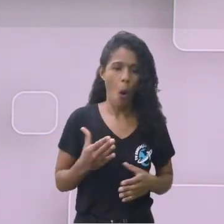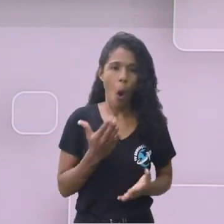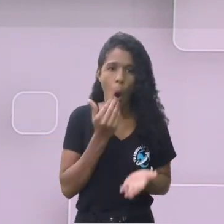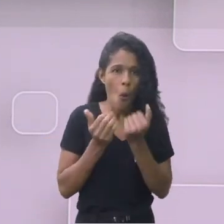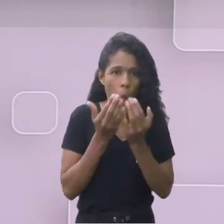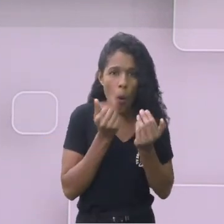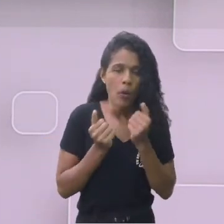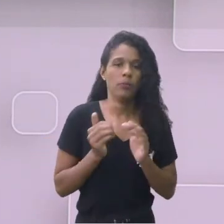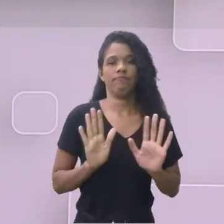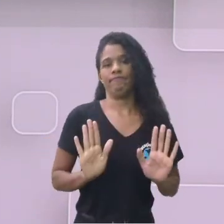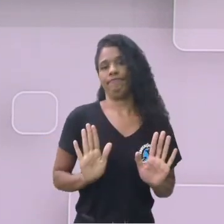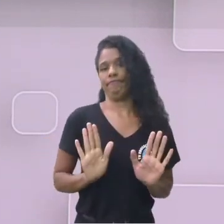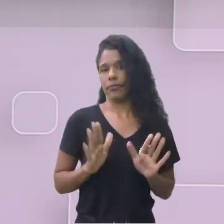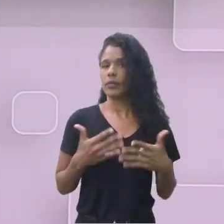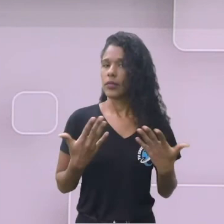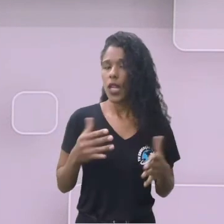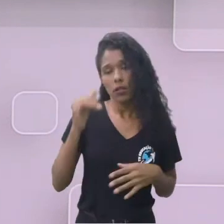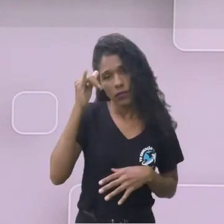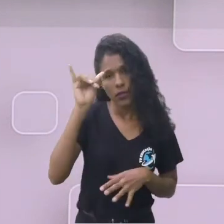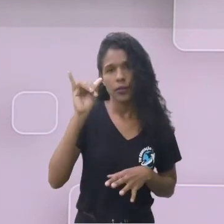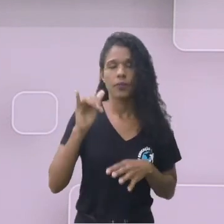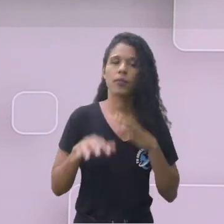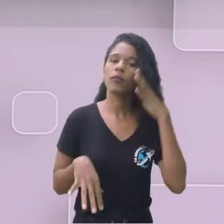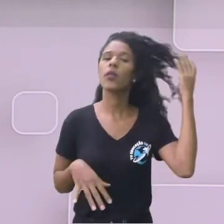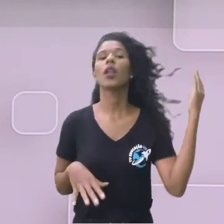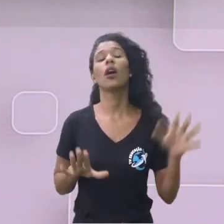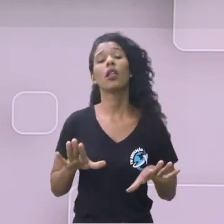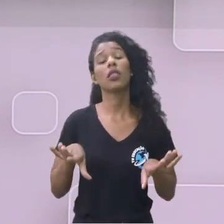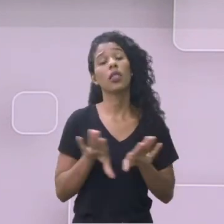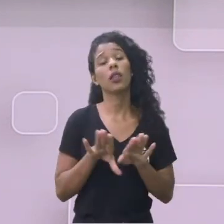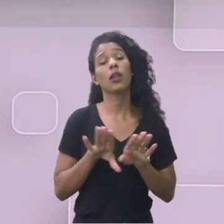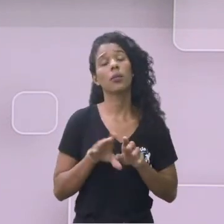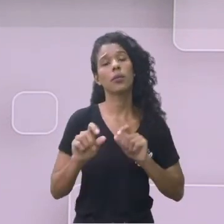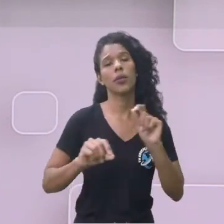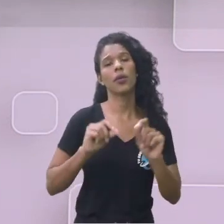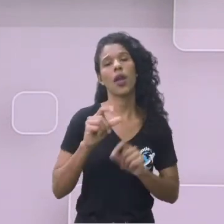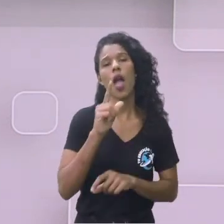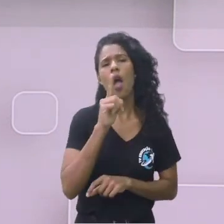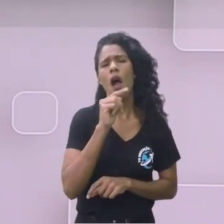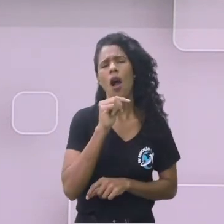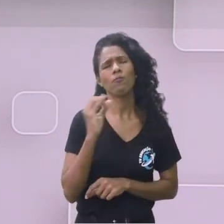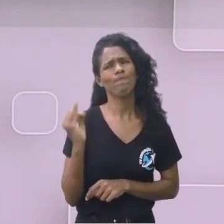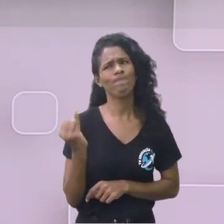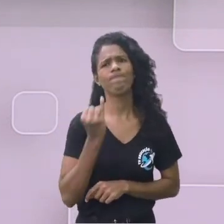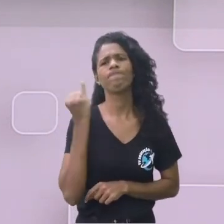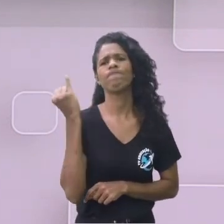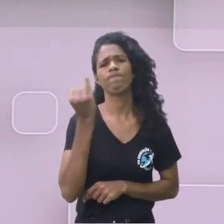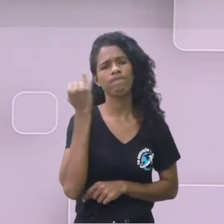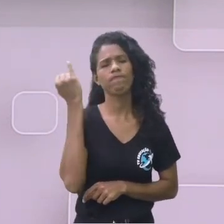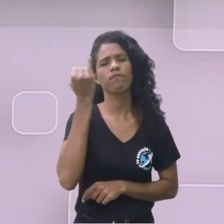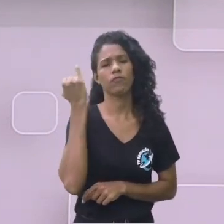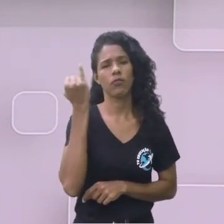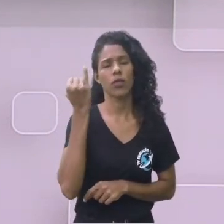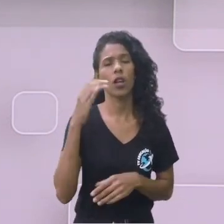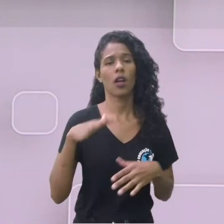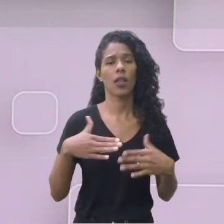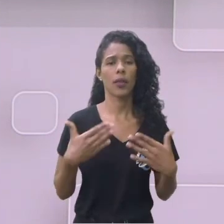E beber água, que é essencial. Então, os nutrientes, eles são responsáveis